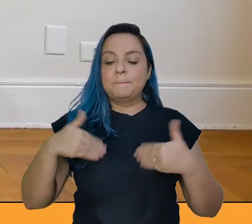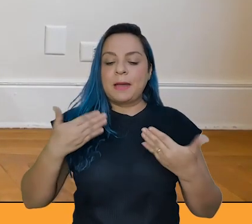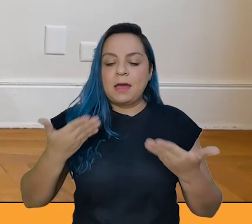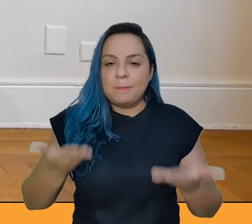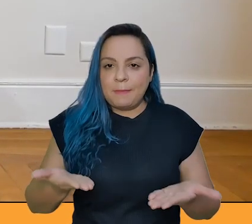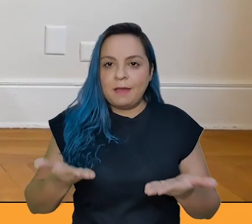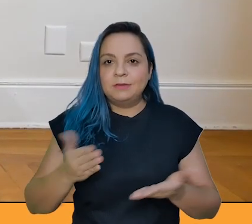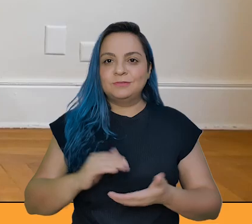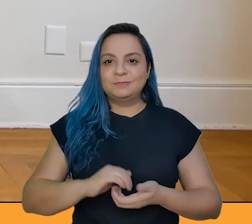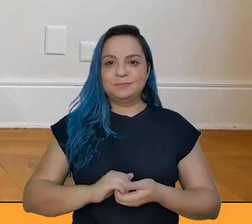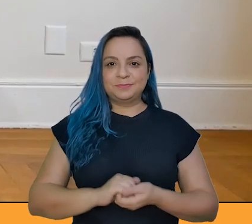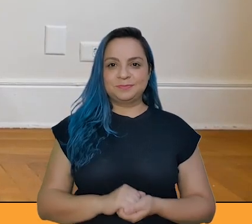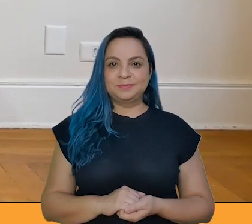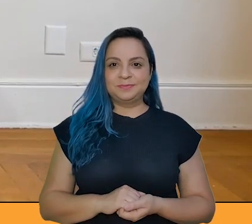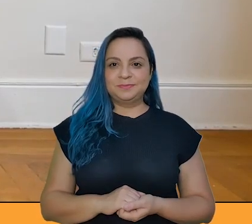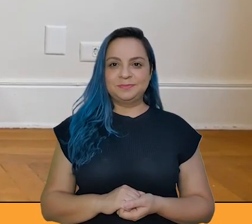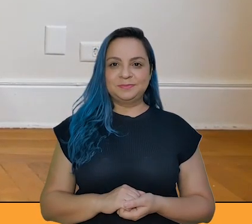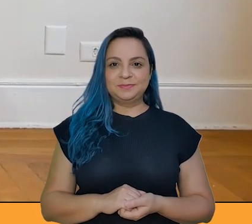baixo.